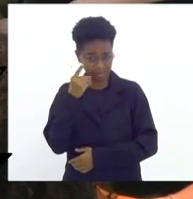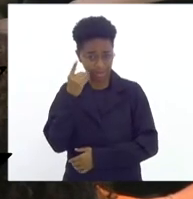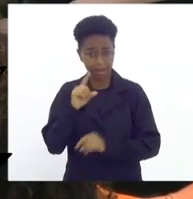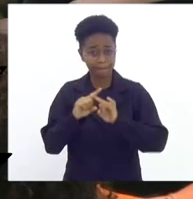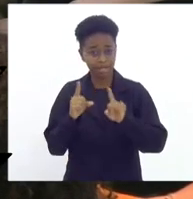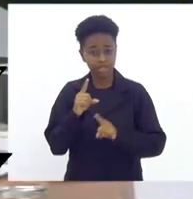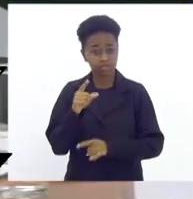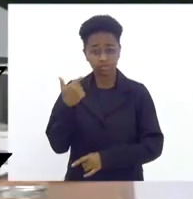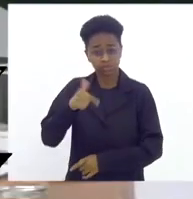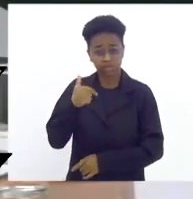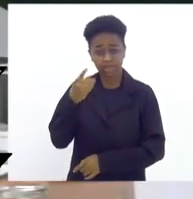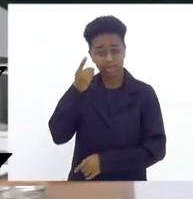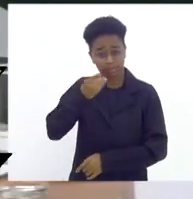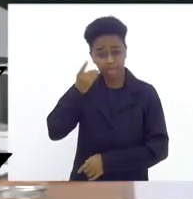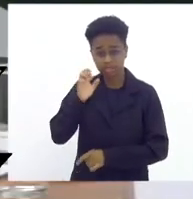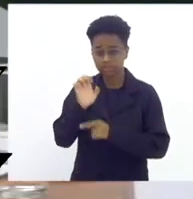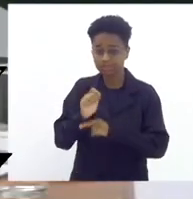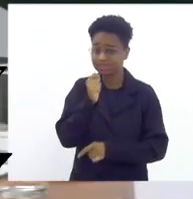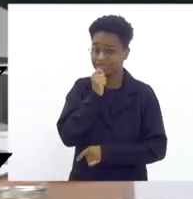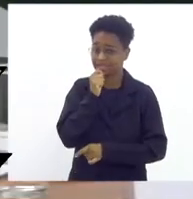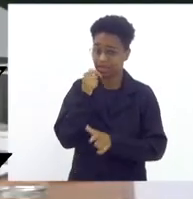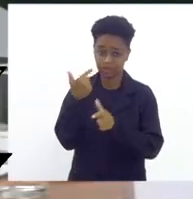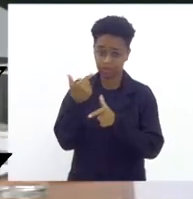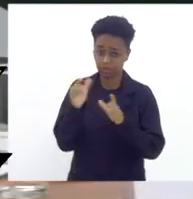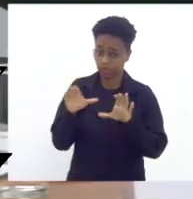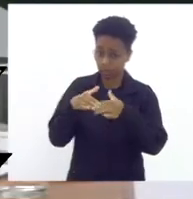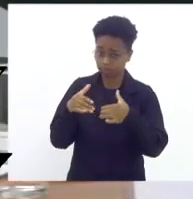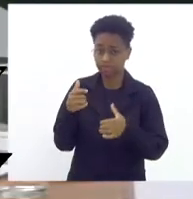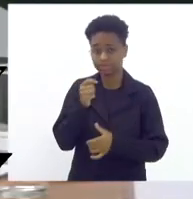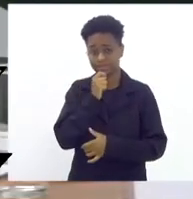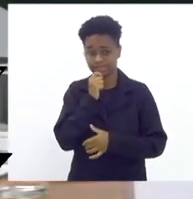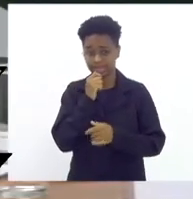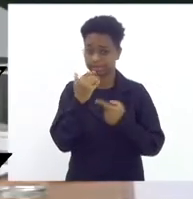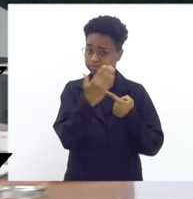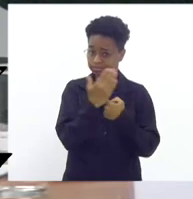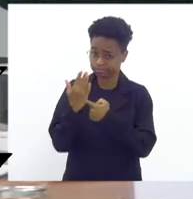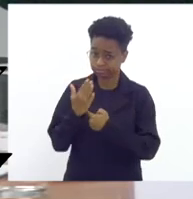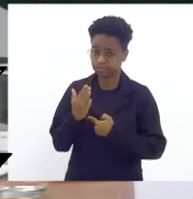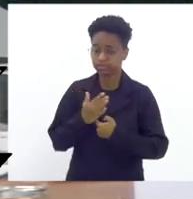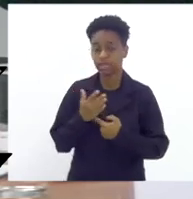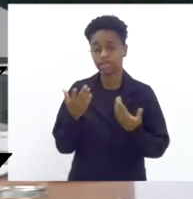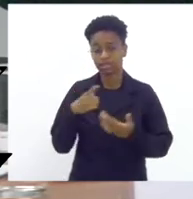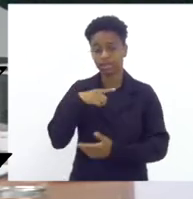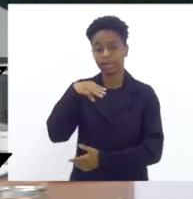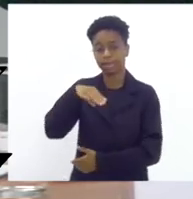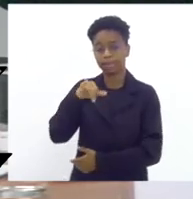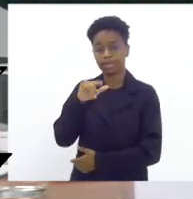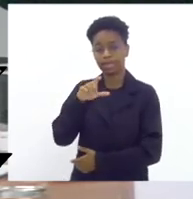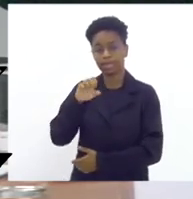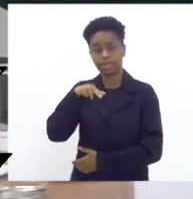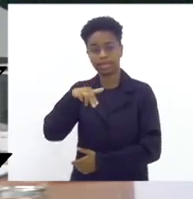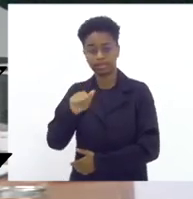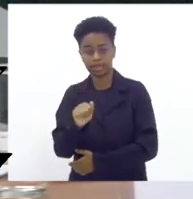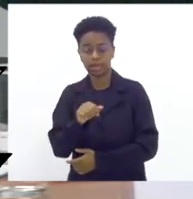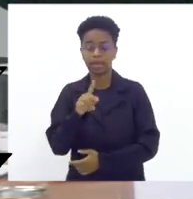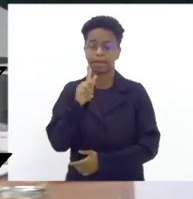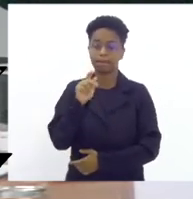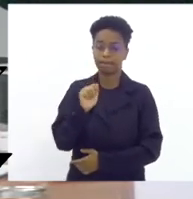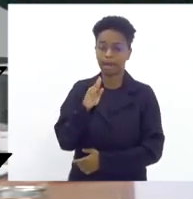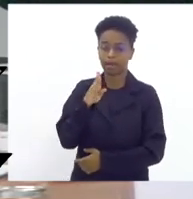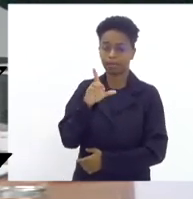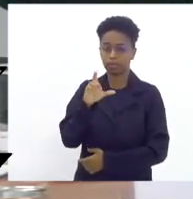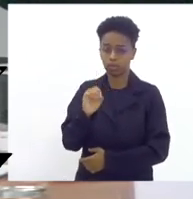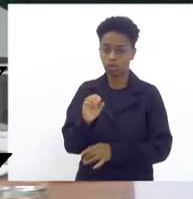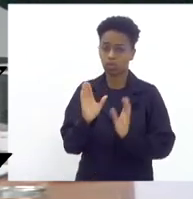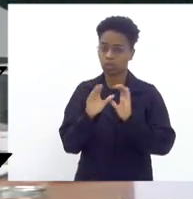existe deputado estadual sem a sua equipe sem uma equipe coletivizada Então temos Milena aqui da equipe da CDH Pablo que é da nossa equipe